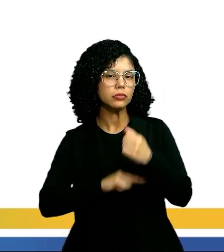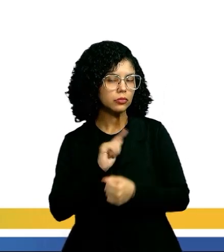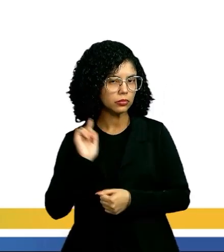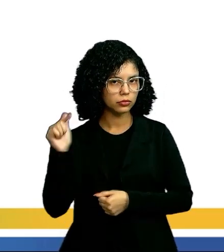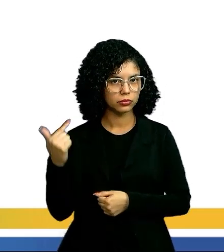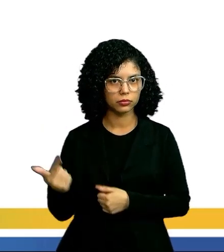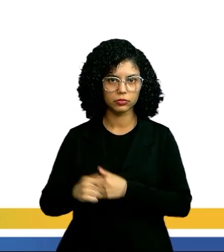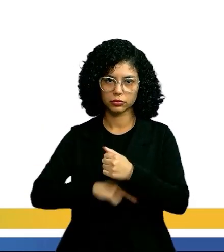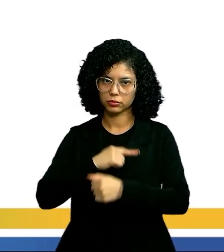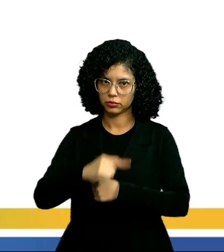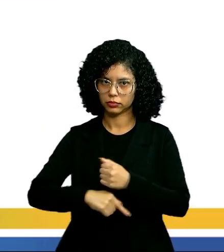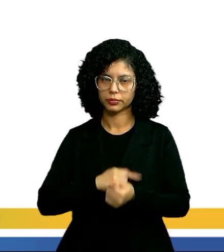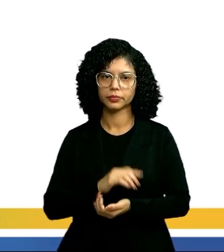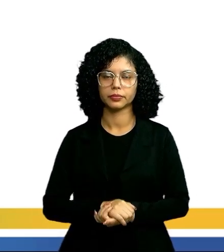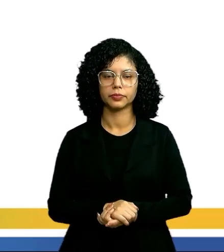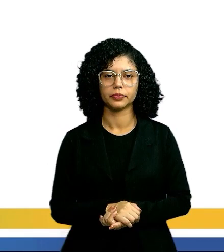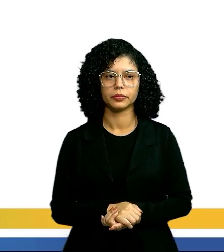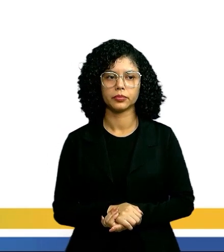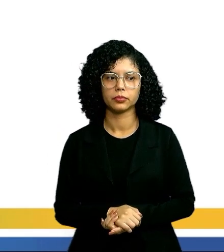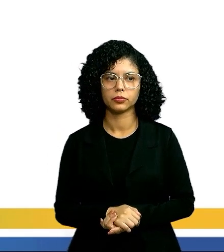por outro átomo.